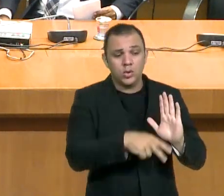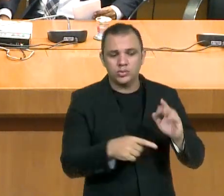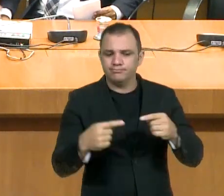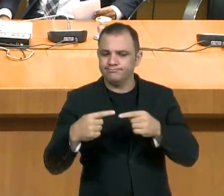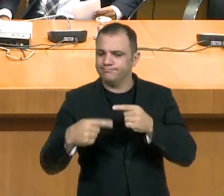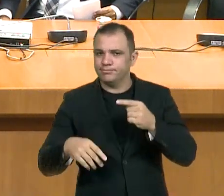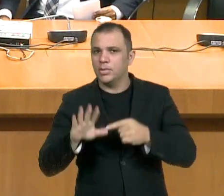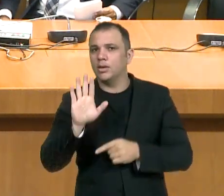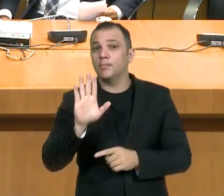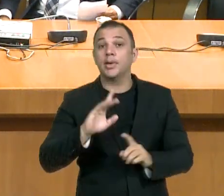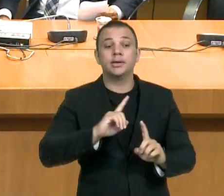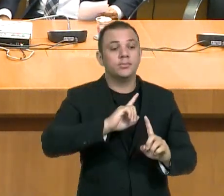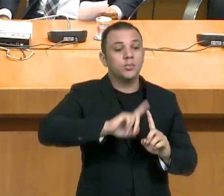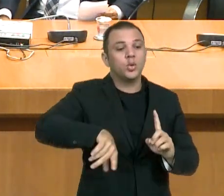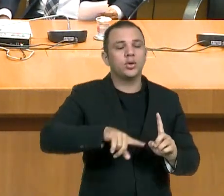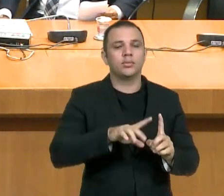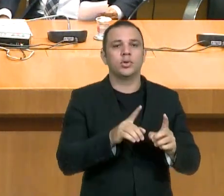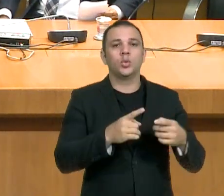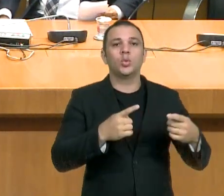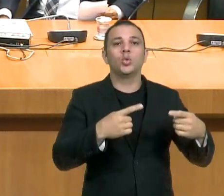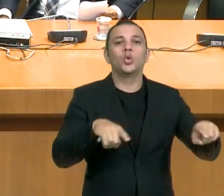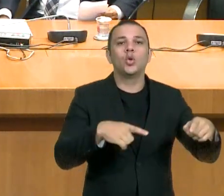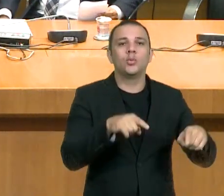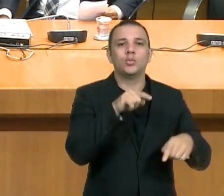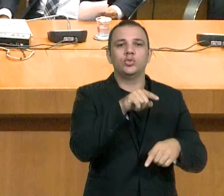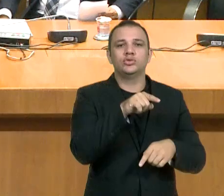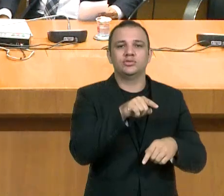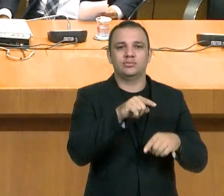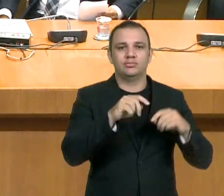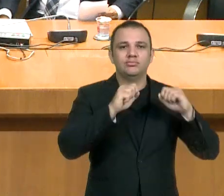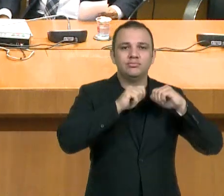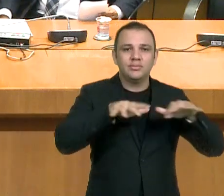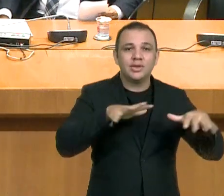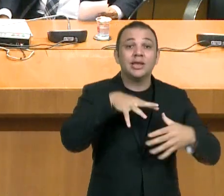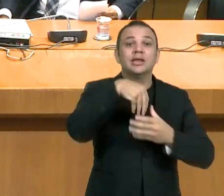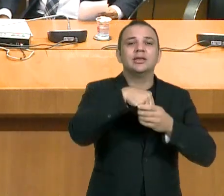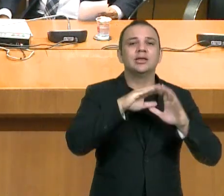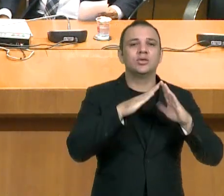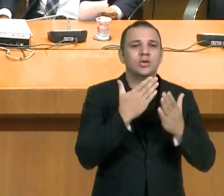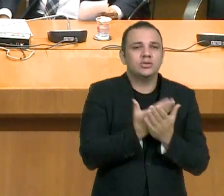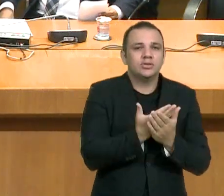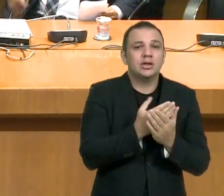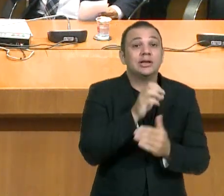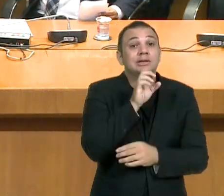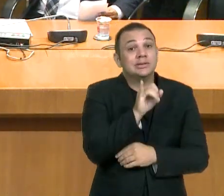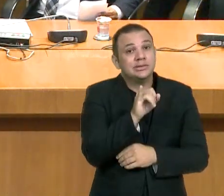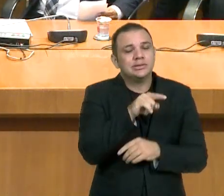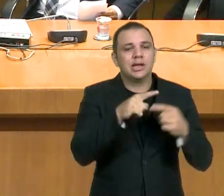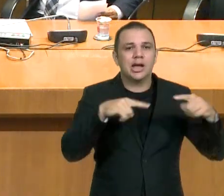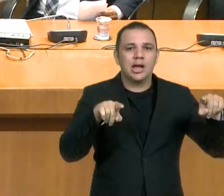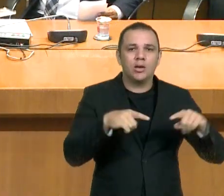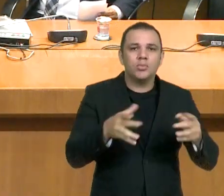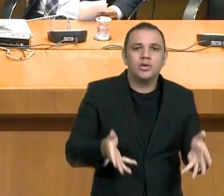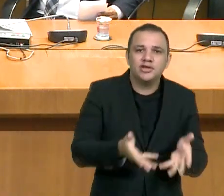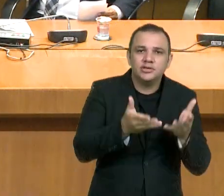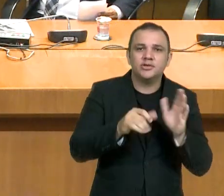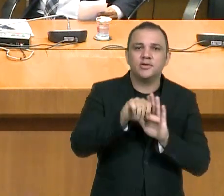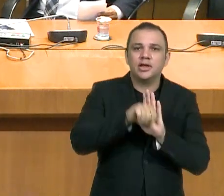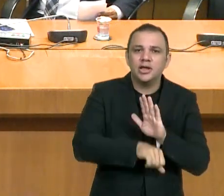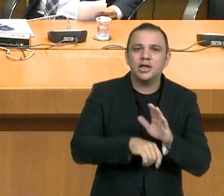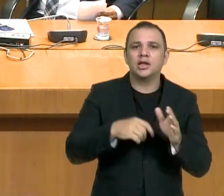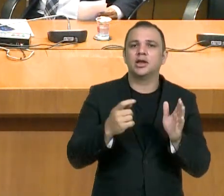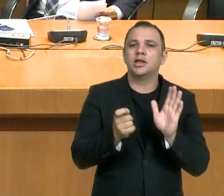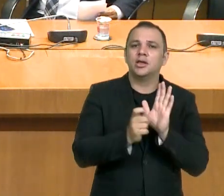vedar nos estabelecimentos de ensino execução de músicas que façam apologia ao crime, a sexual, ao uso de drogas, enfim,